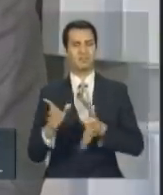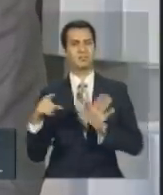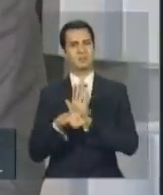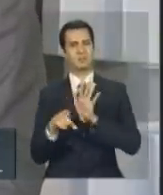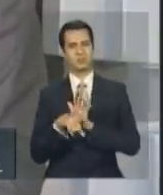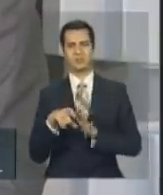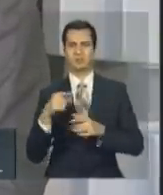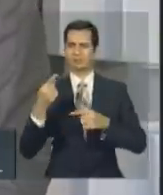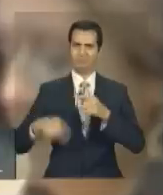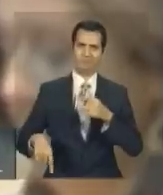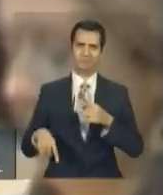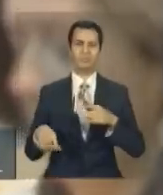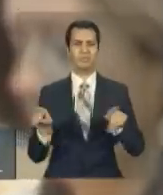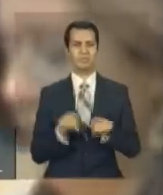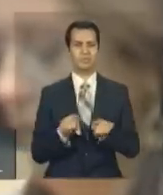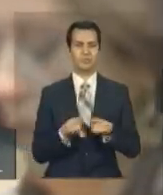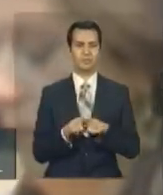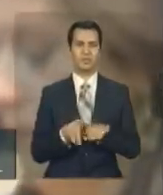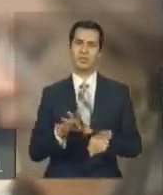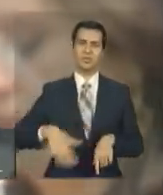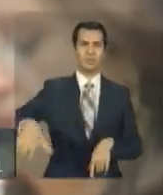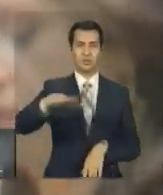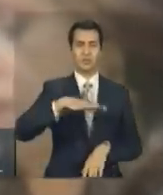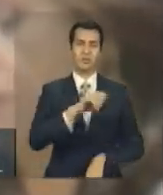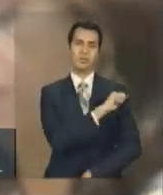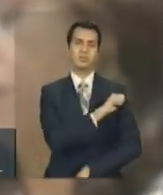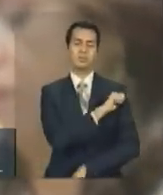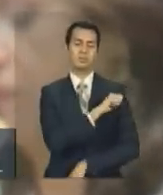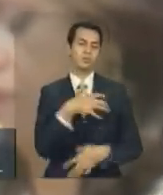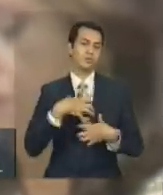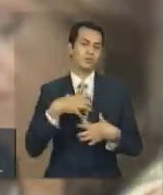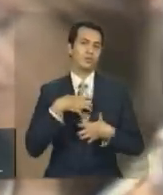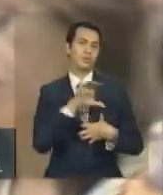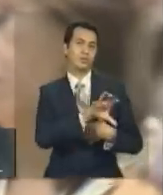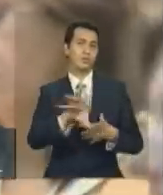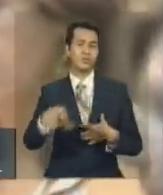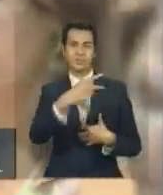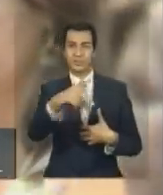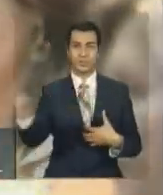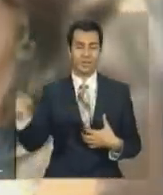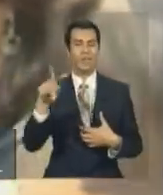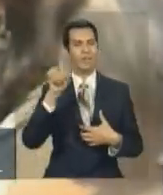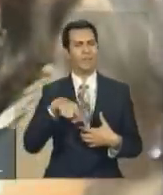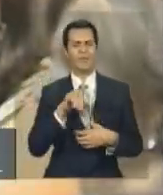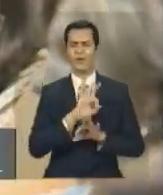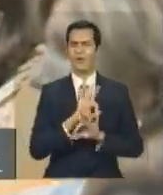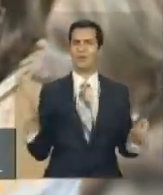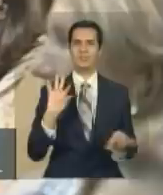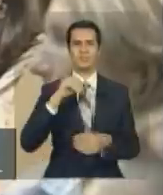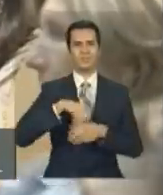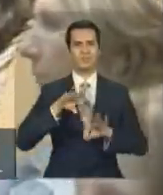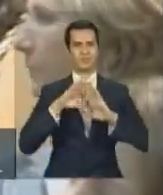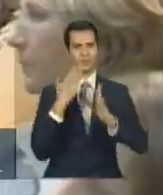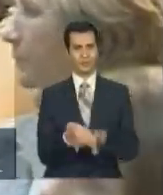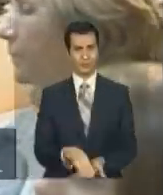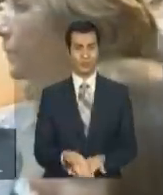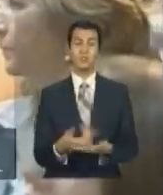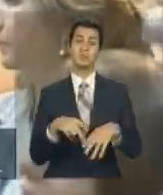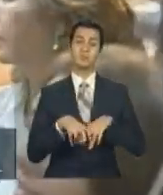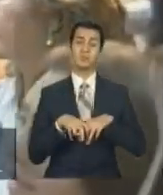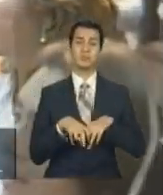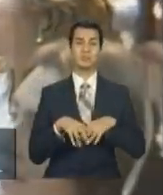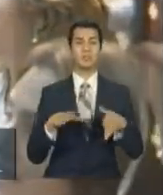impertinentes, com a sua maneira de se colocar. E é isso que enriquece uma escola. E não é por outra razão